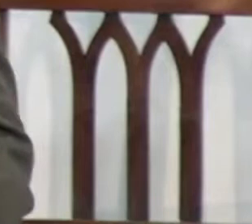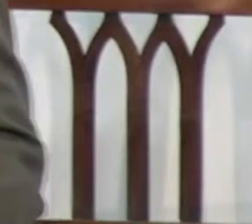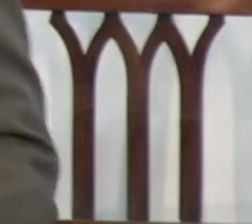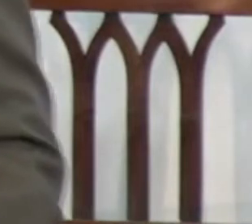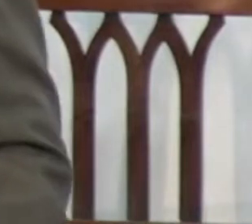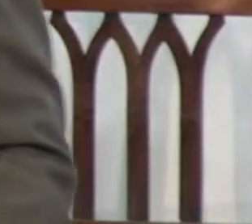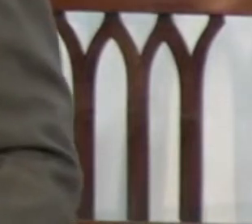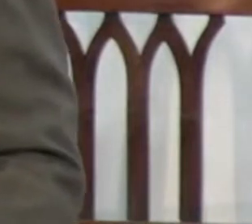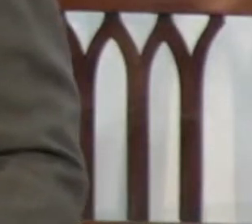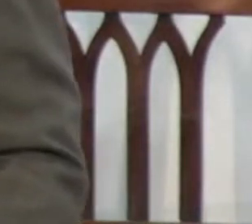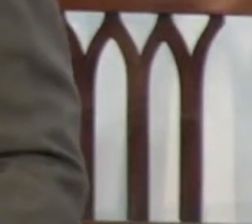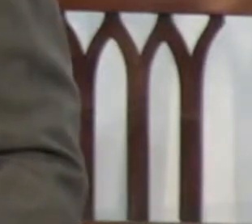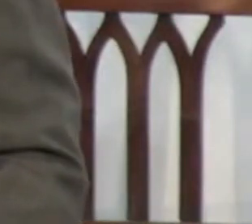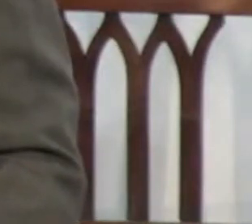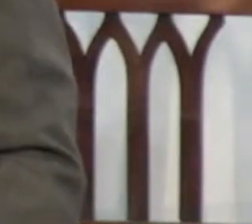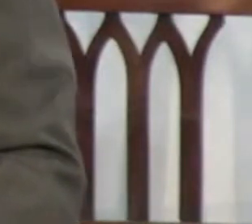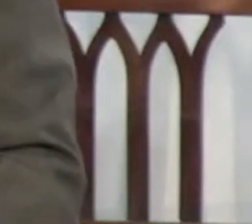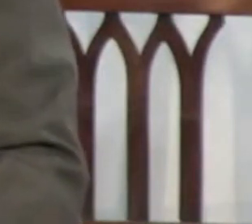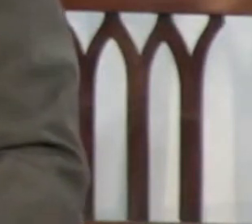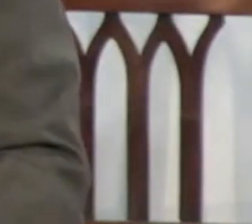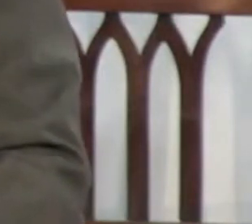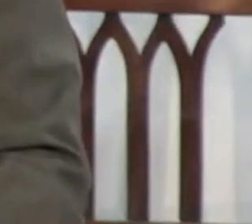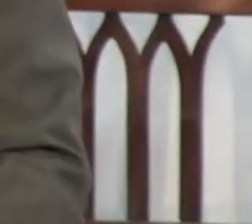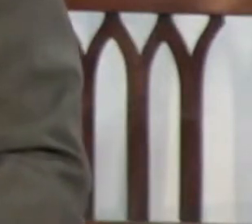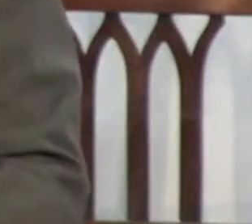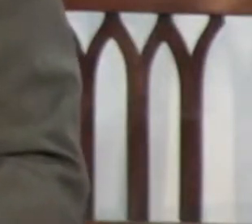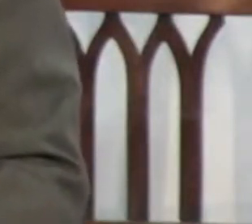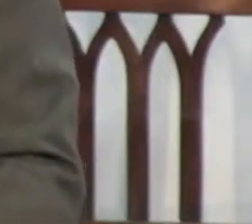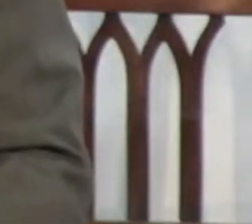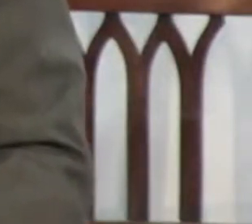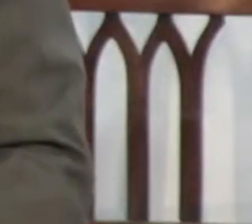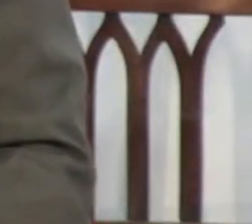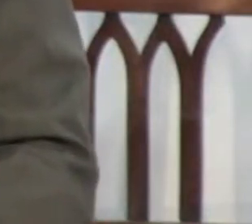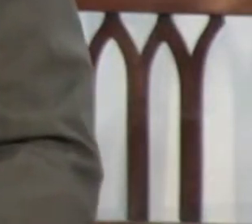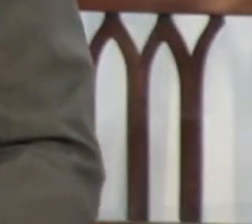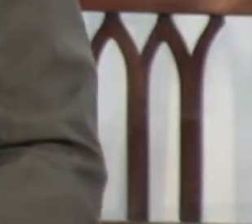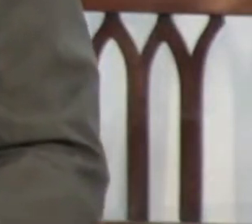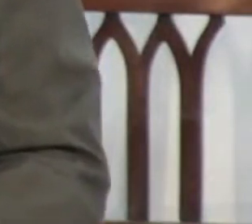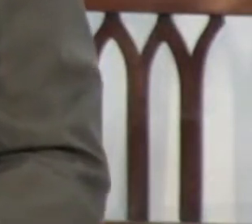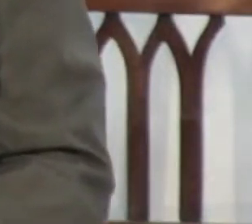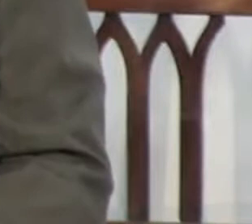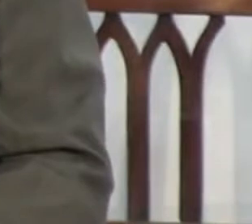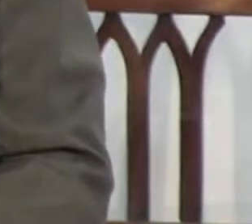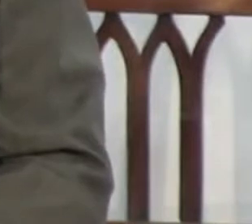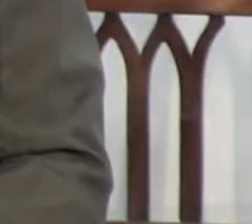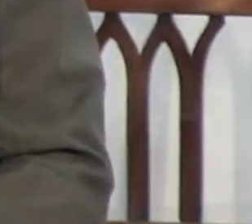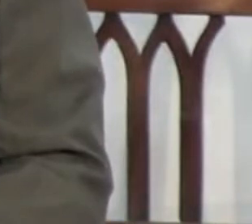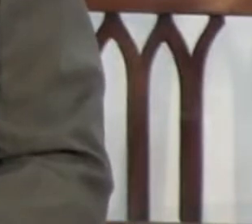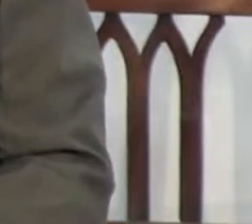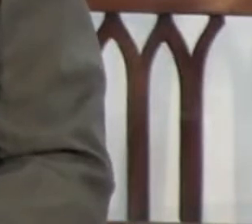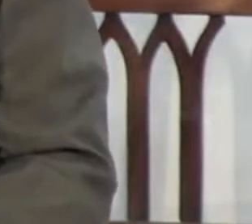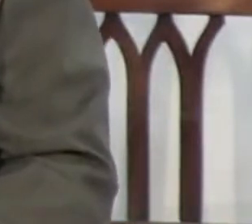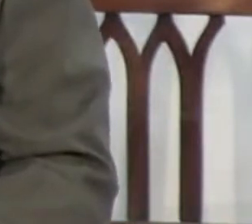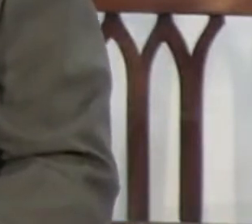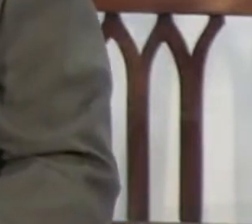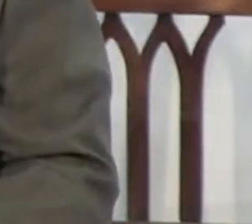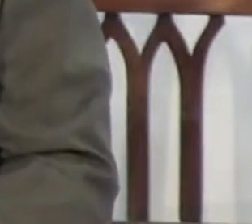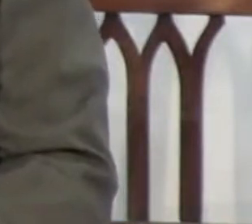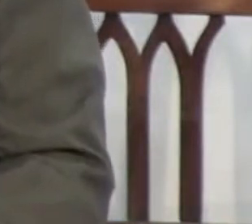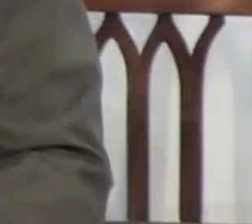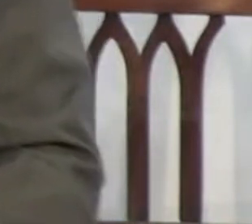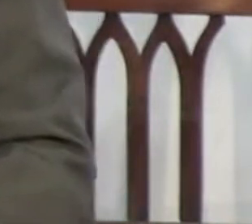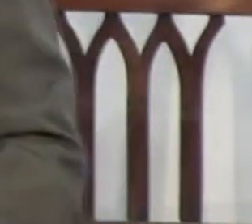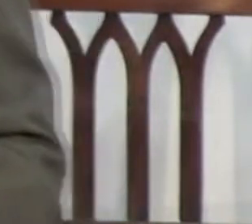o Evangelho já mudou. Quem ontem era servo